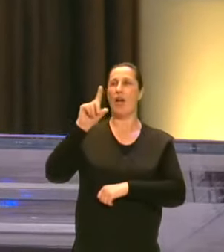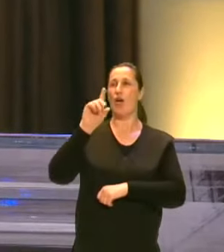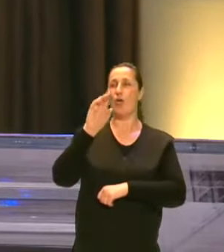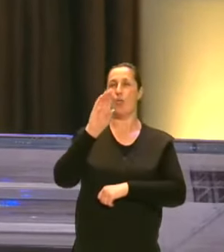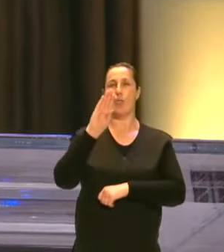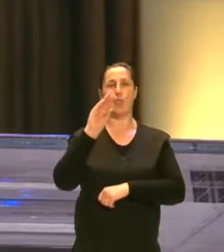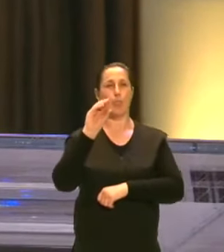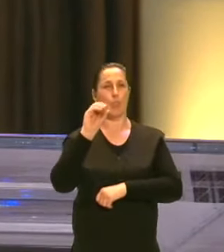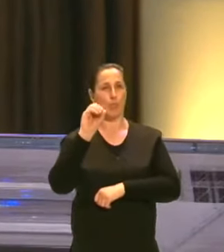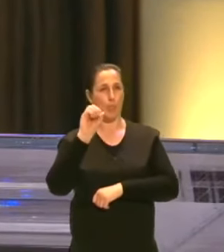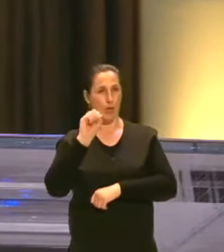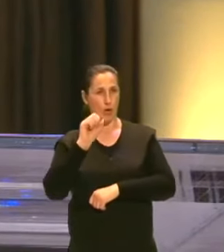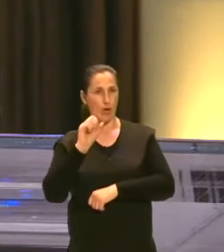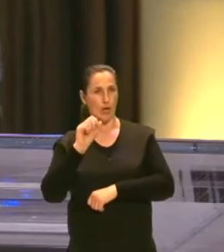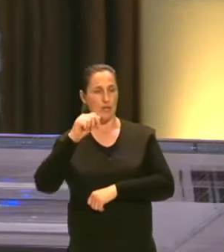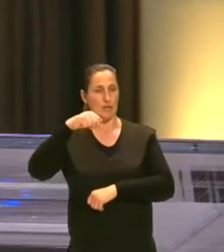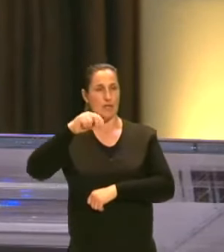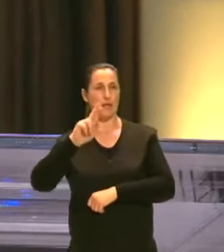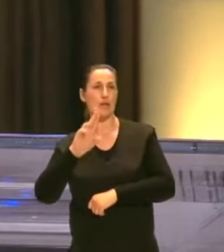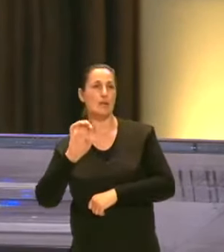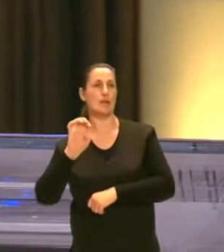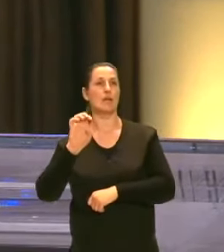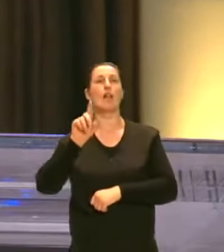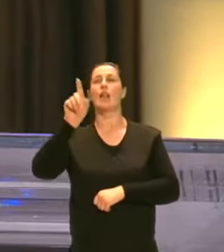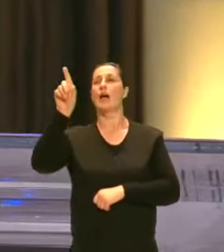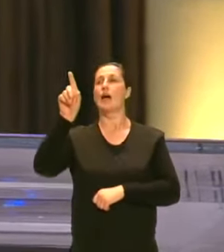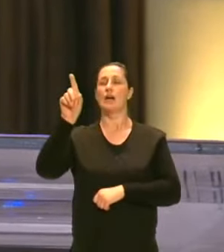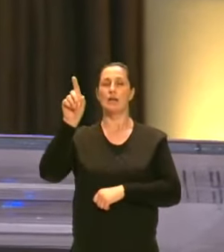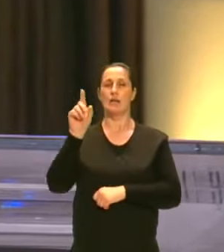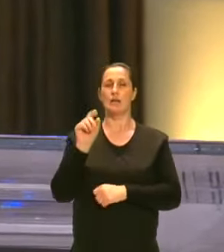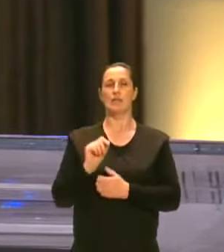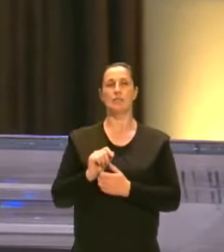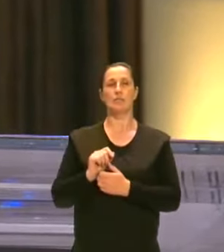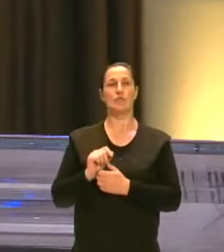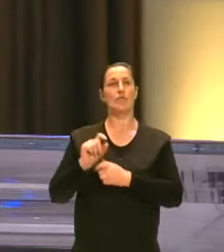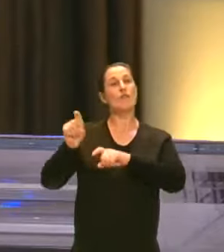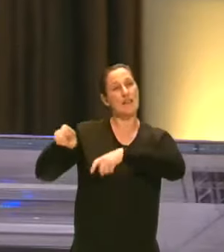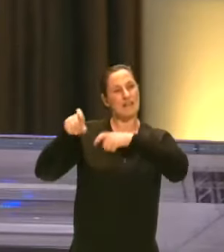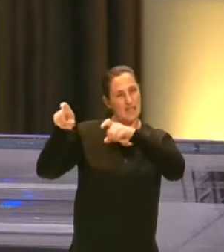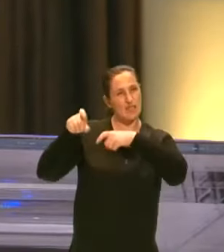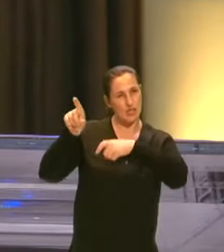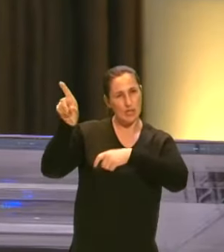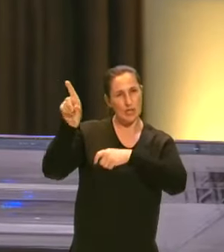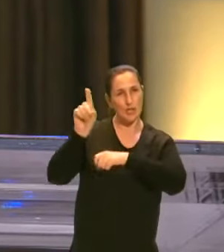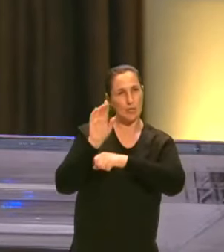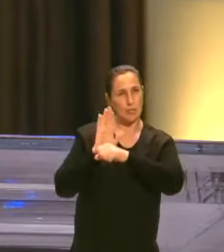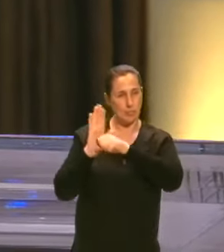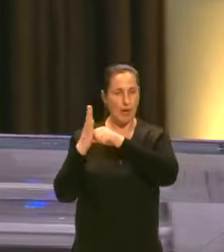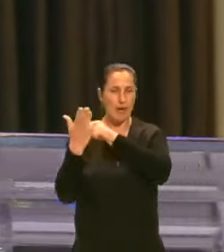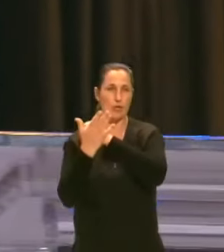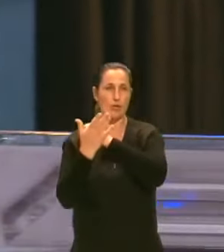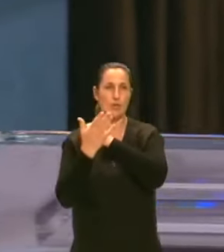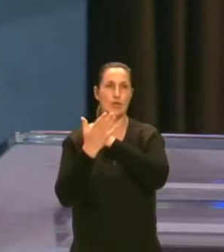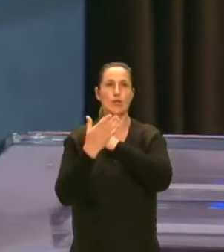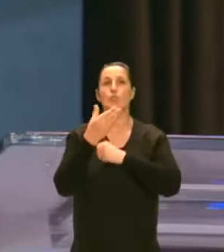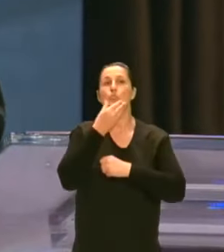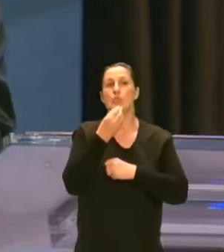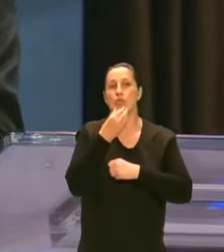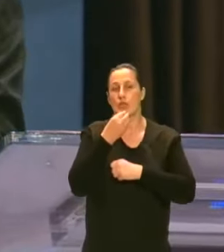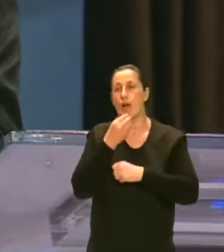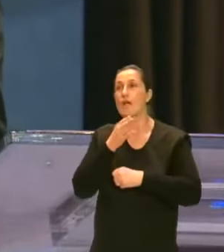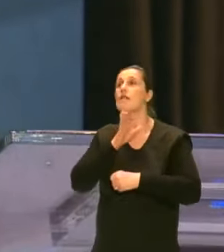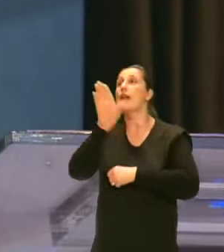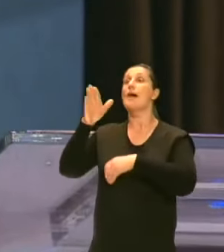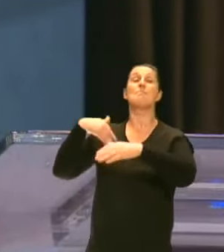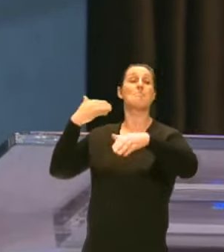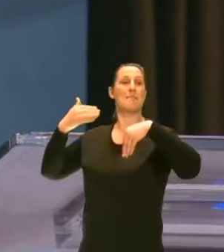do bosque. E o maiorzinho, ele vai na frente, e aí vai. Só que o menorzinho tem alguns obstáculos, então